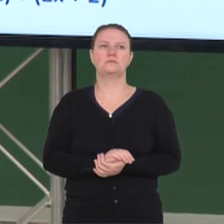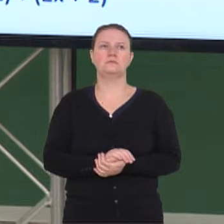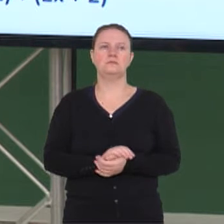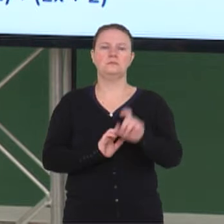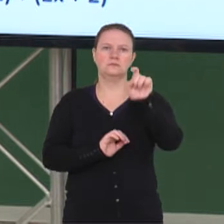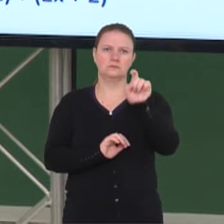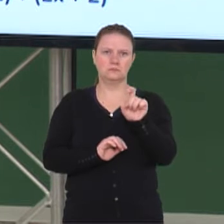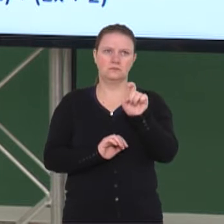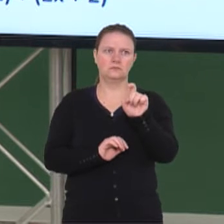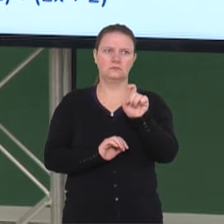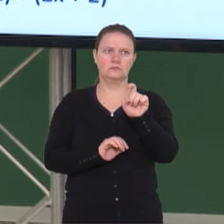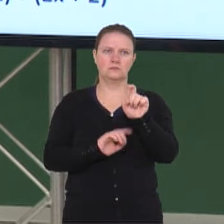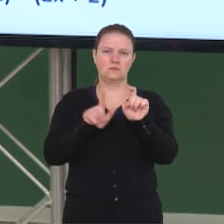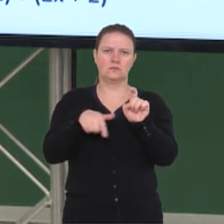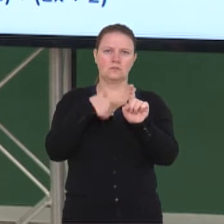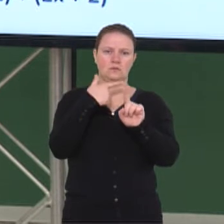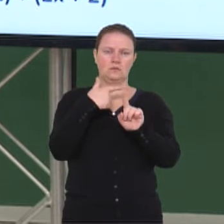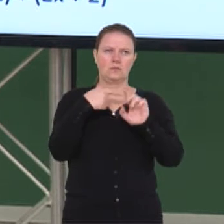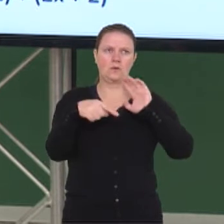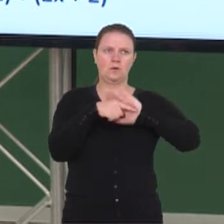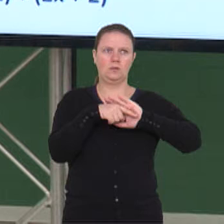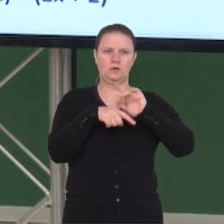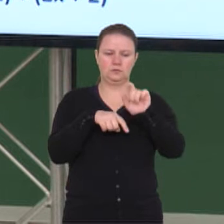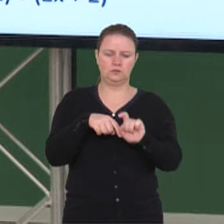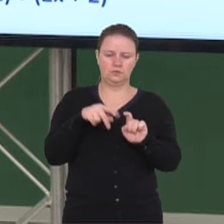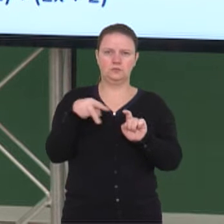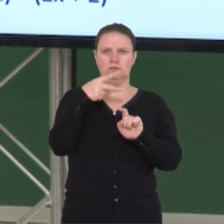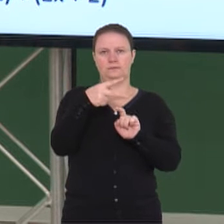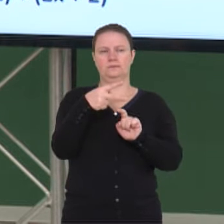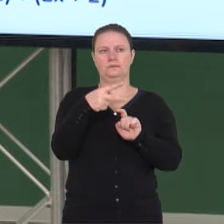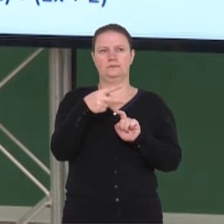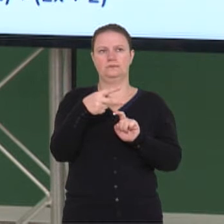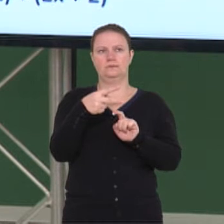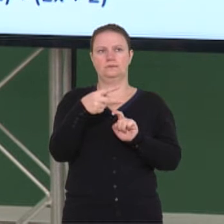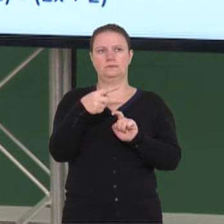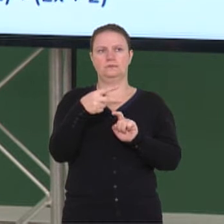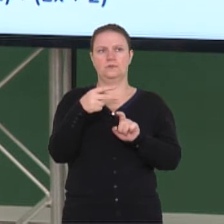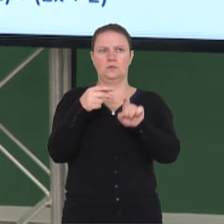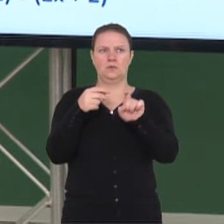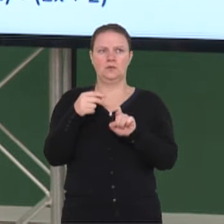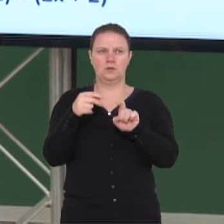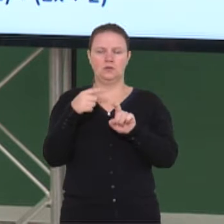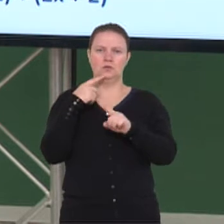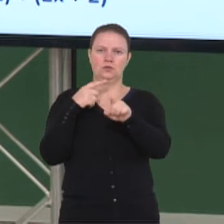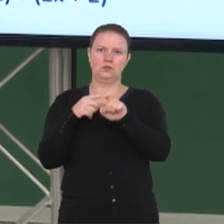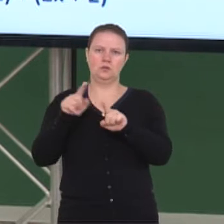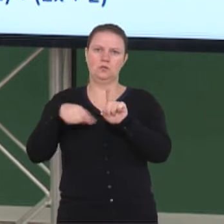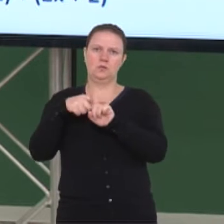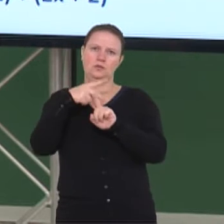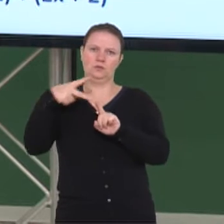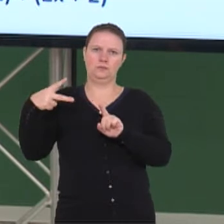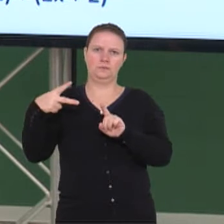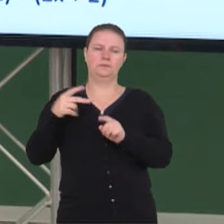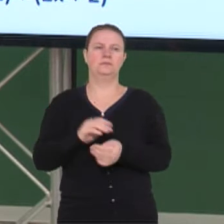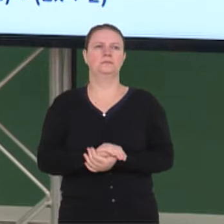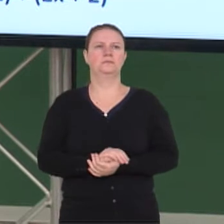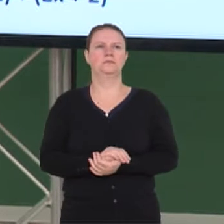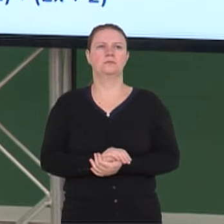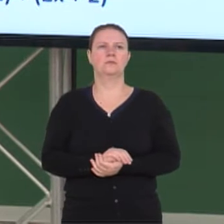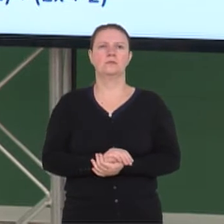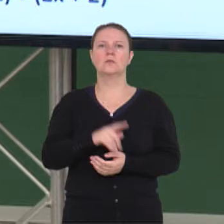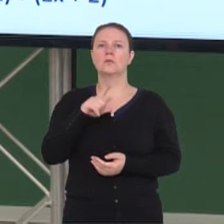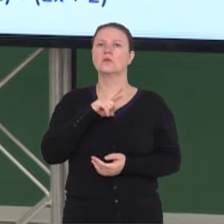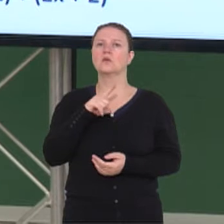mais menos x, zerou. 2x mais 0, 2x, 2, com nada, 2. Então aqui eu tenho